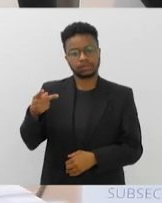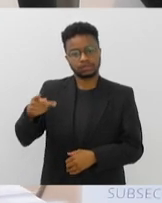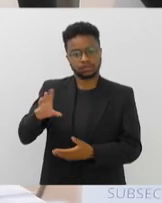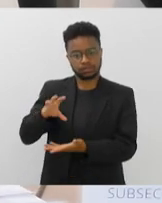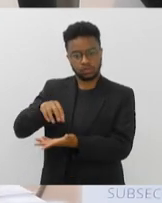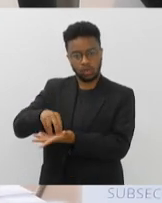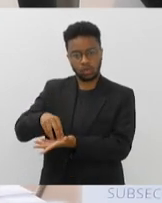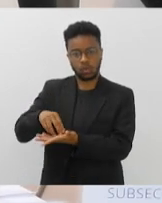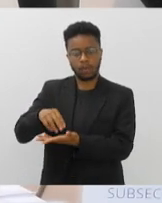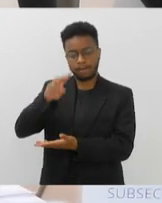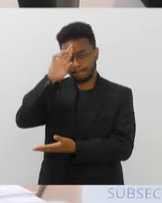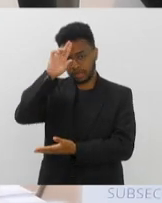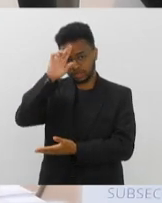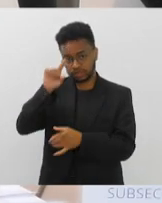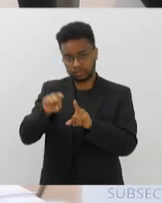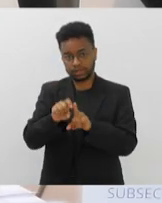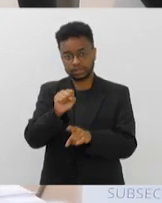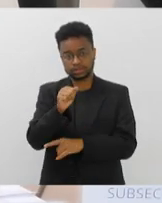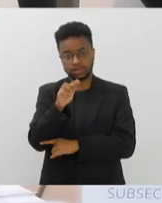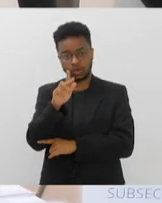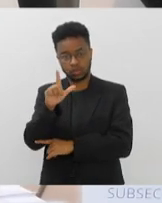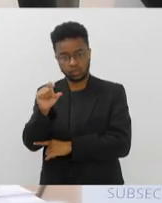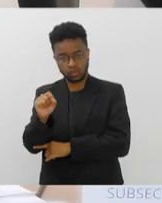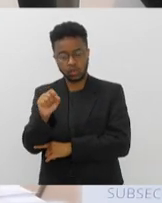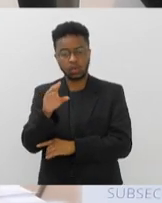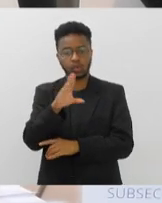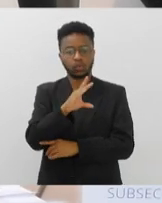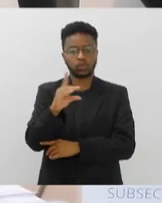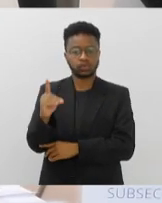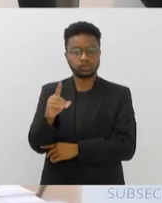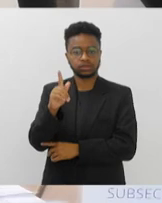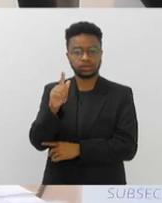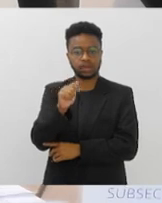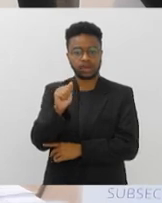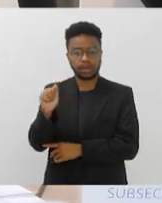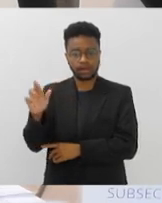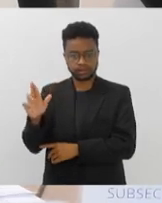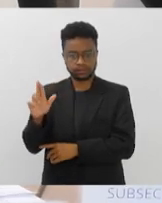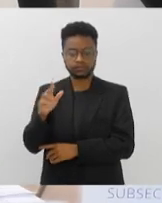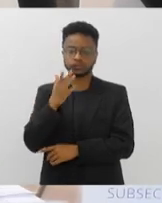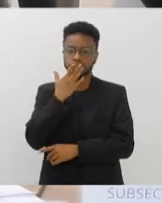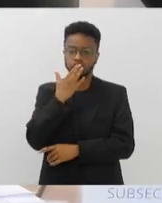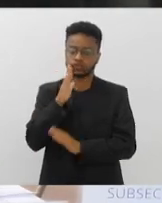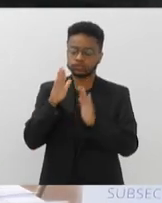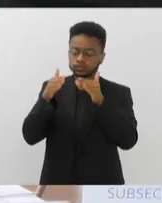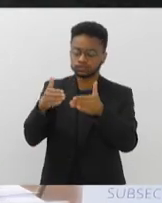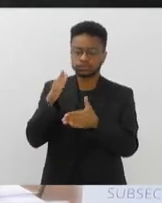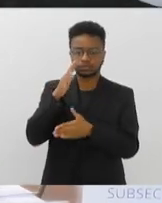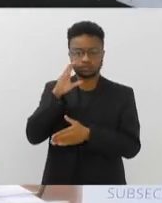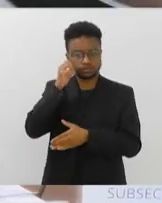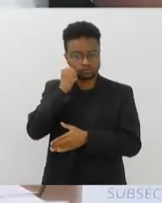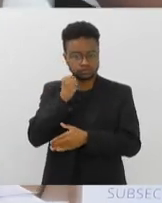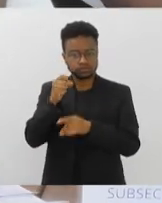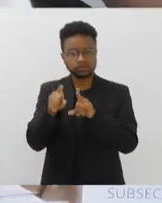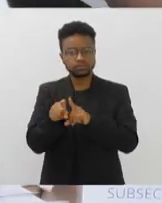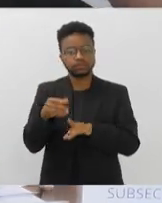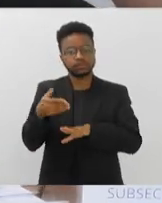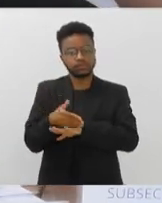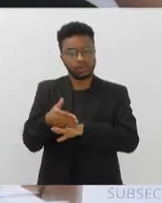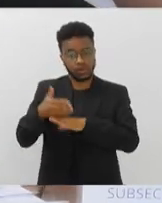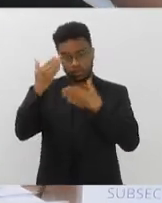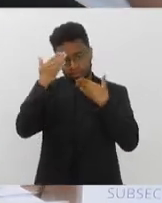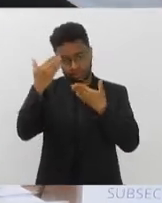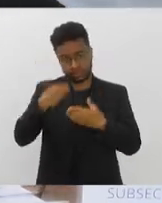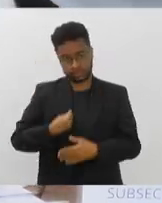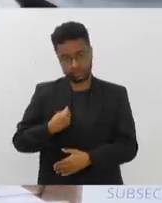Carina Saul am que é coordenador da ga da adoção Que também está presente conosco Obrigado